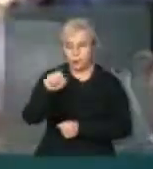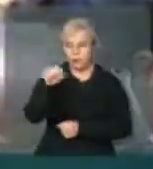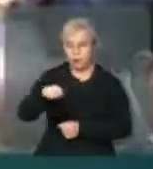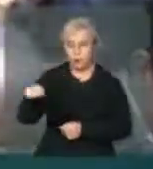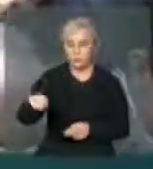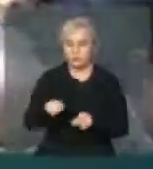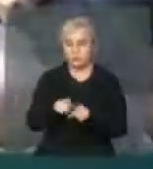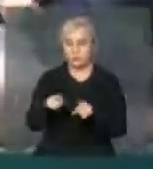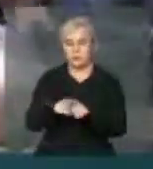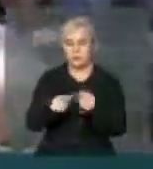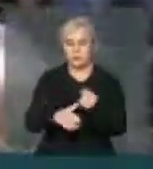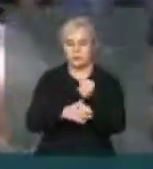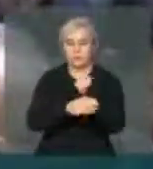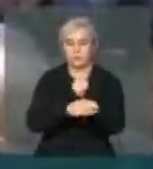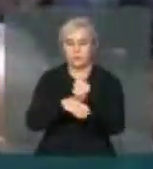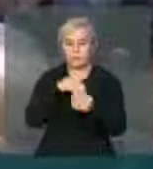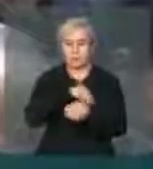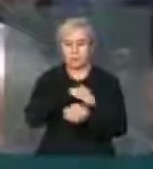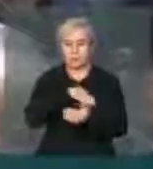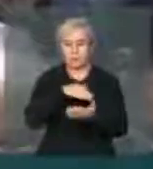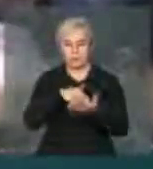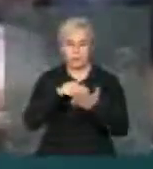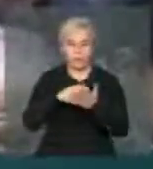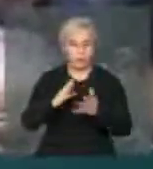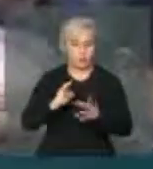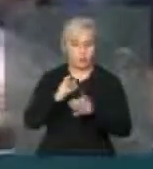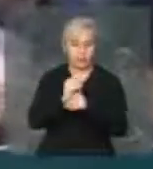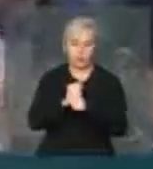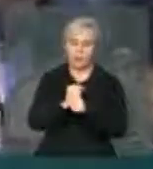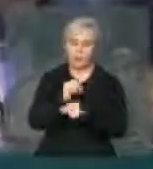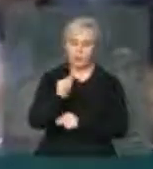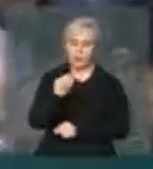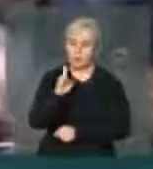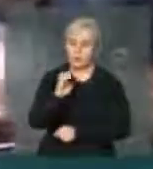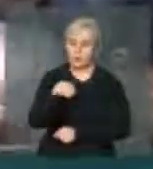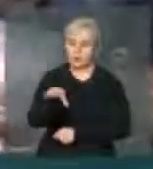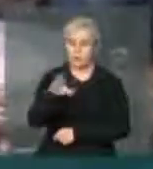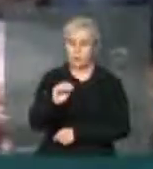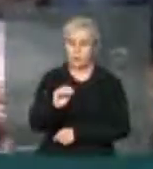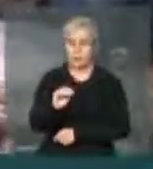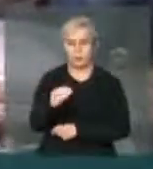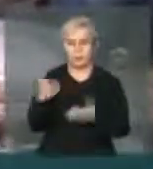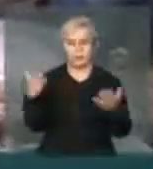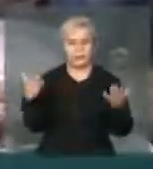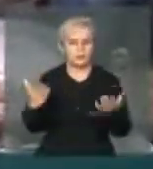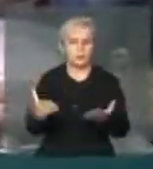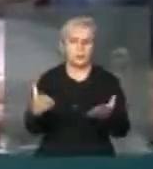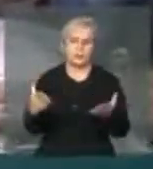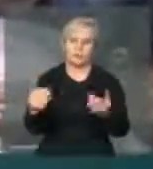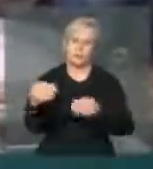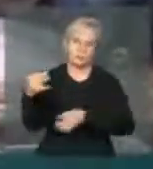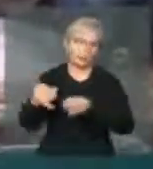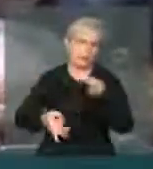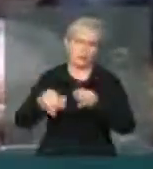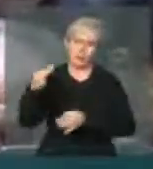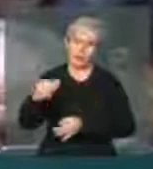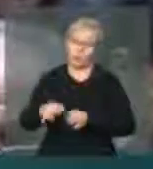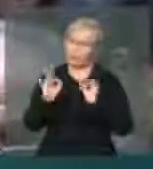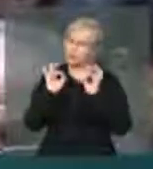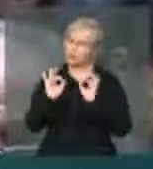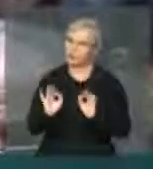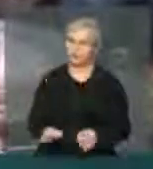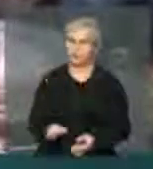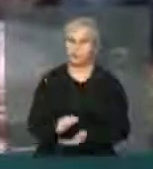garante a integralidade do salário mínimo no abono. Para nós isso é de uma justiça